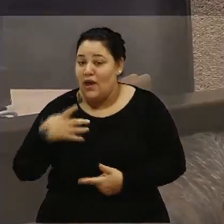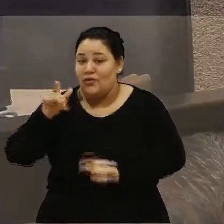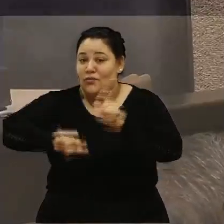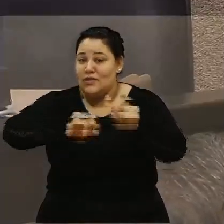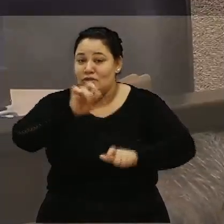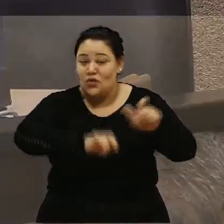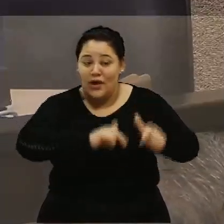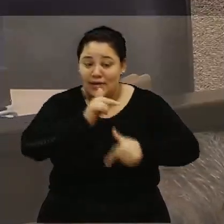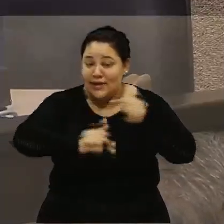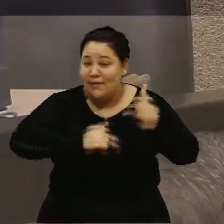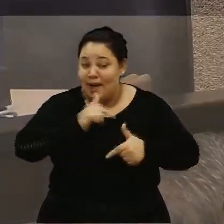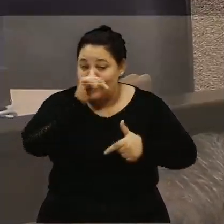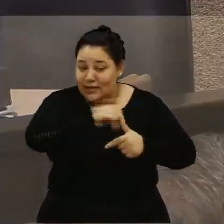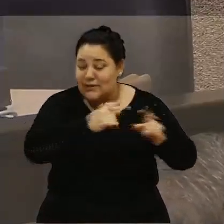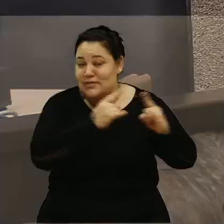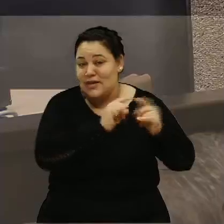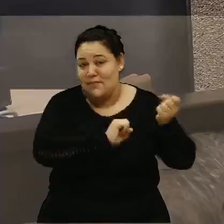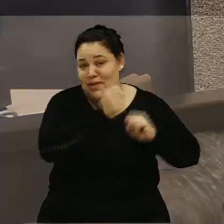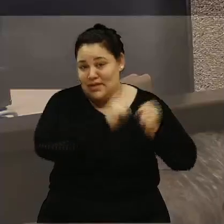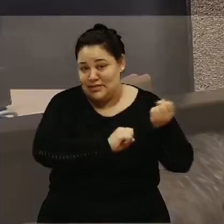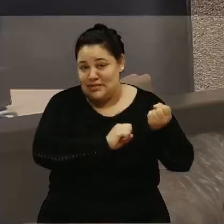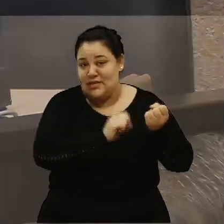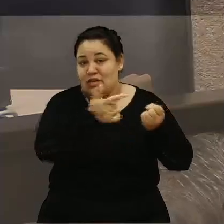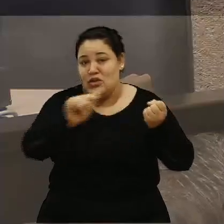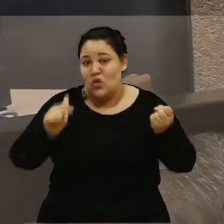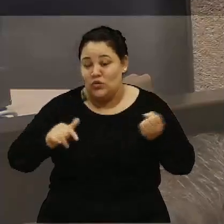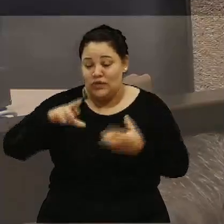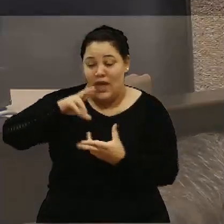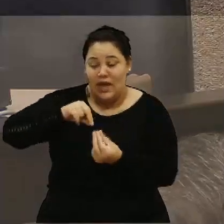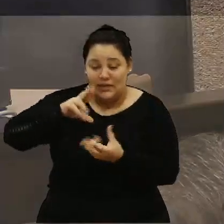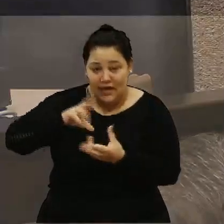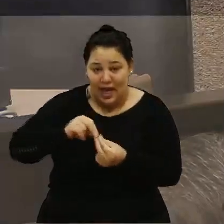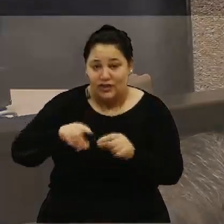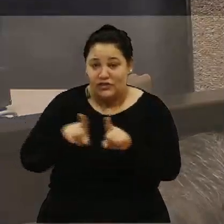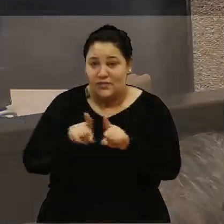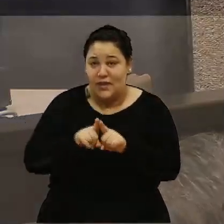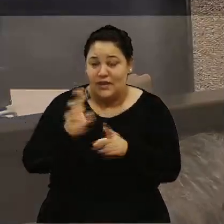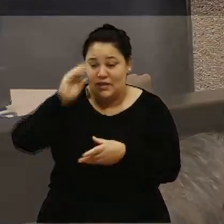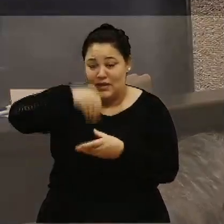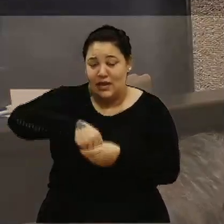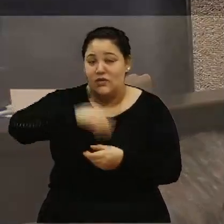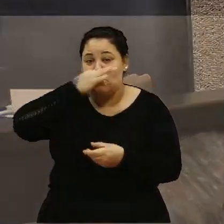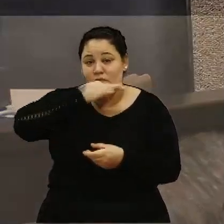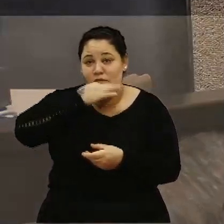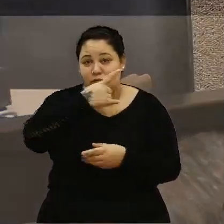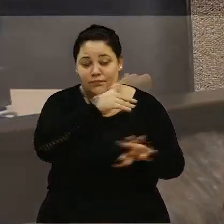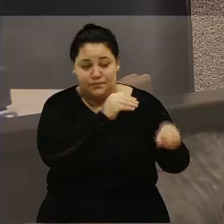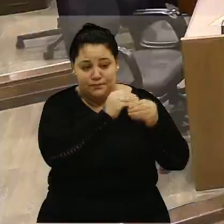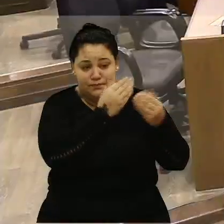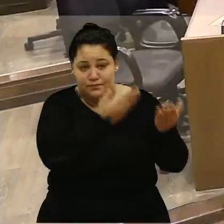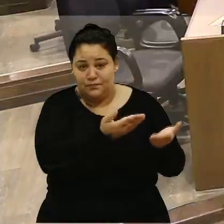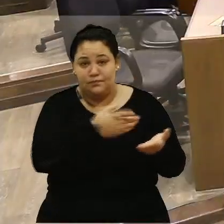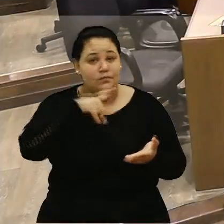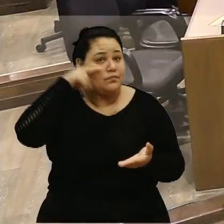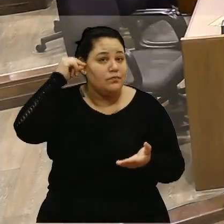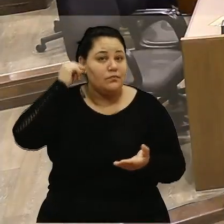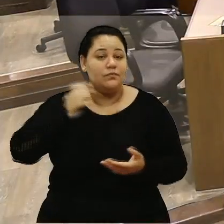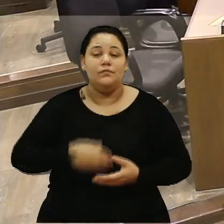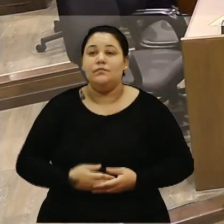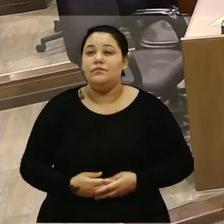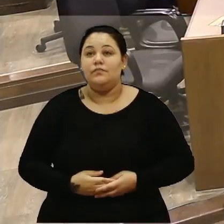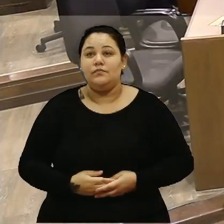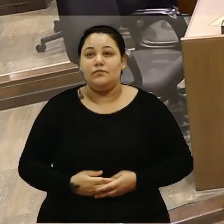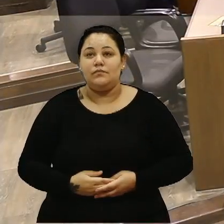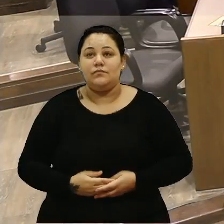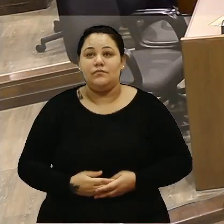trabalham nessa cooperativa. E tantas outras reciclagens no município também. Seu à parte, vereadora Aldonei.